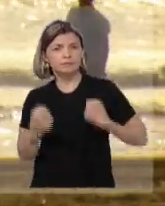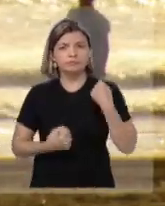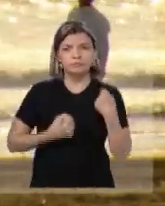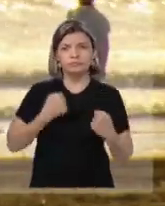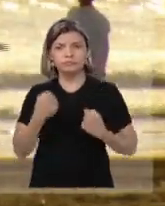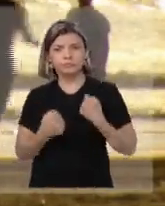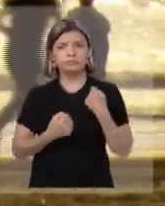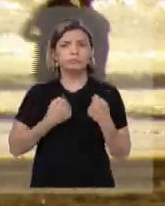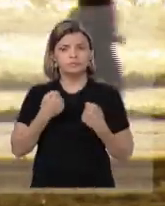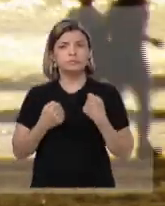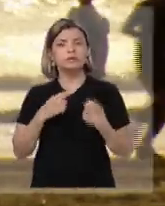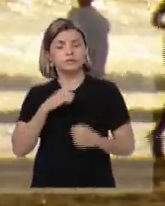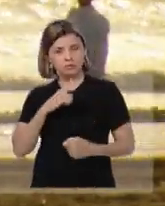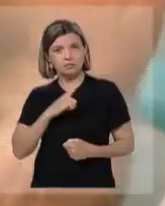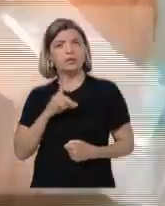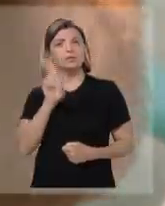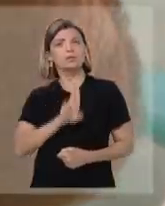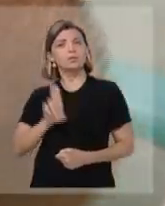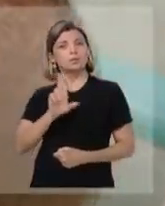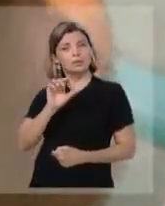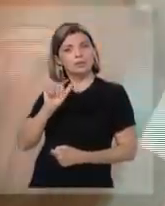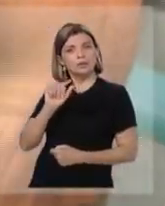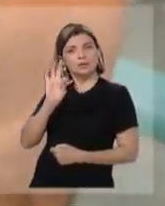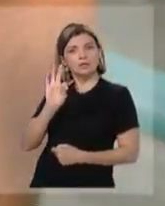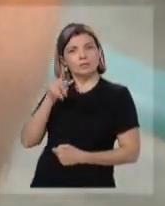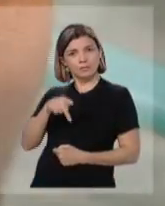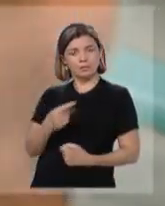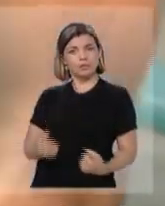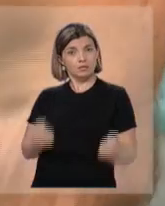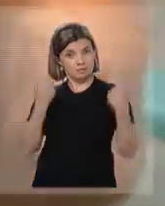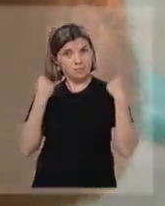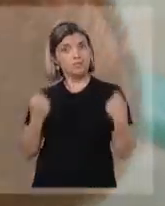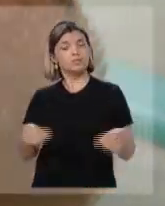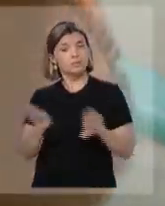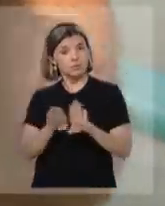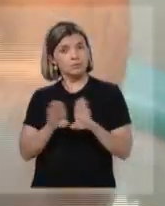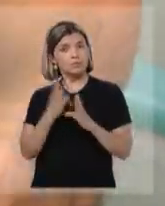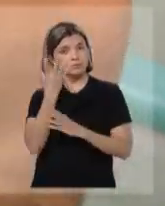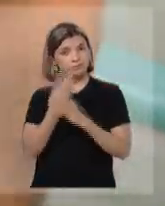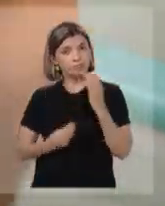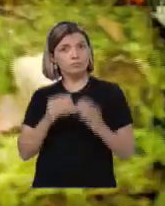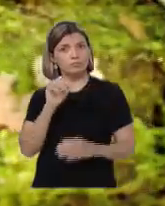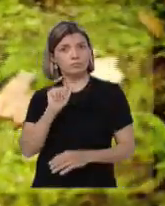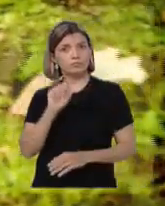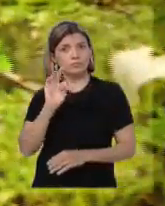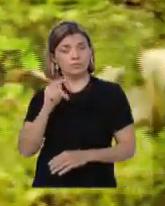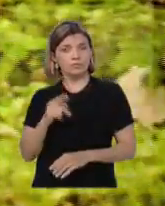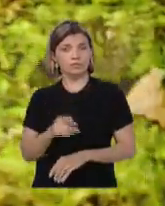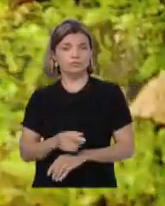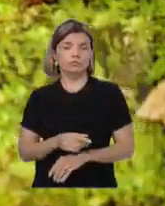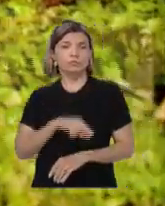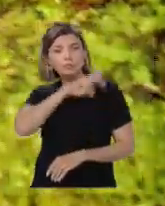Quando nos exercitamos, também utilizamos ATP para movimentar os músculos.